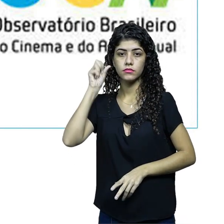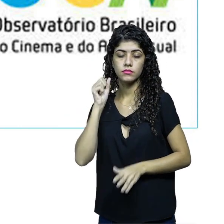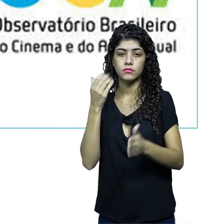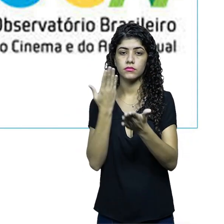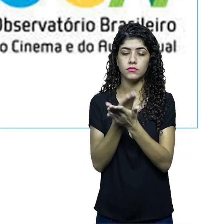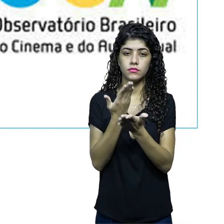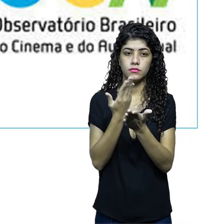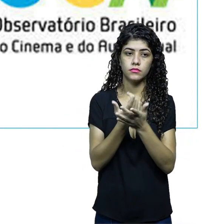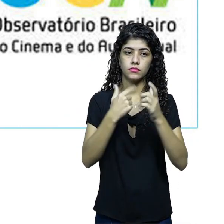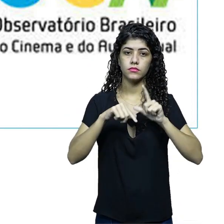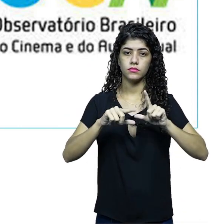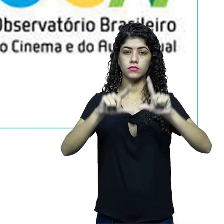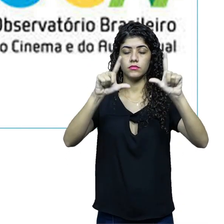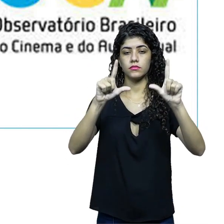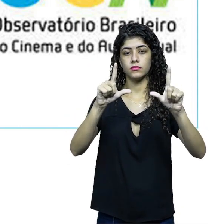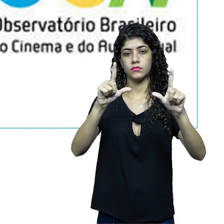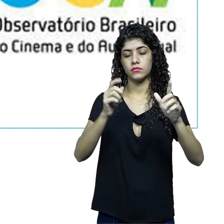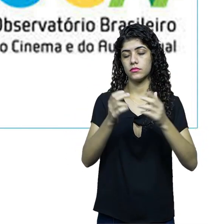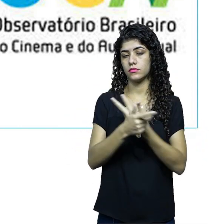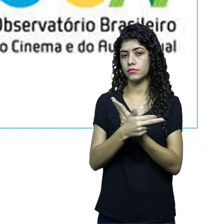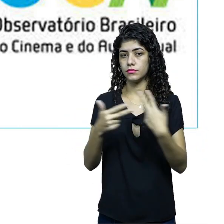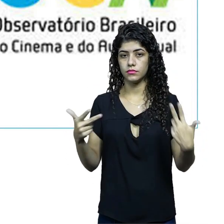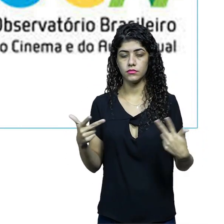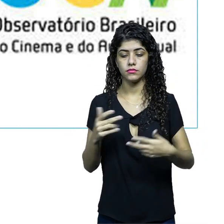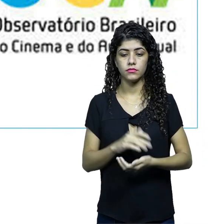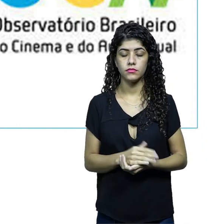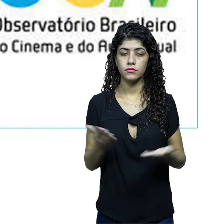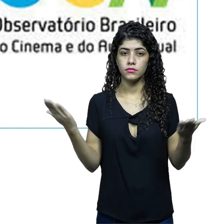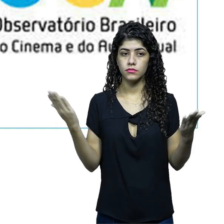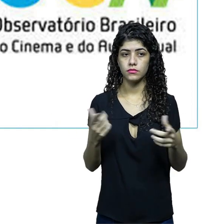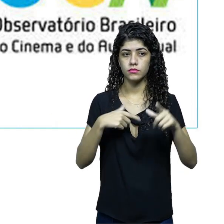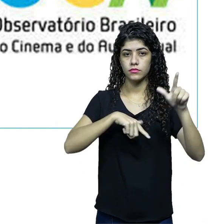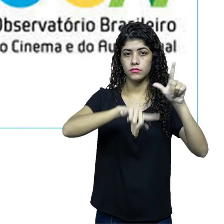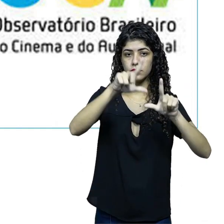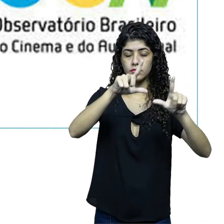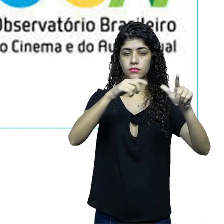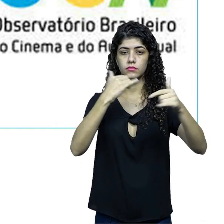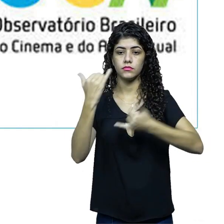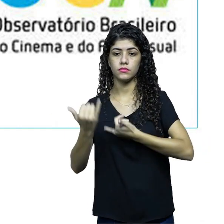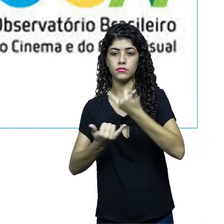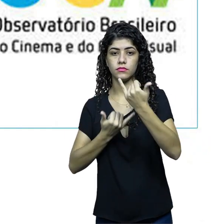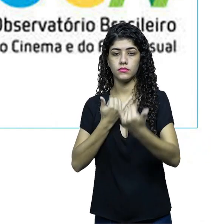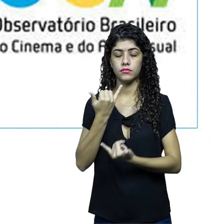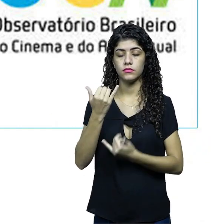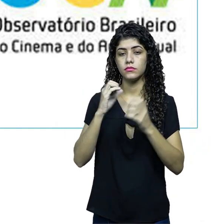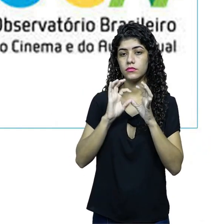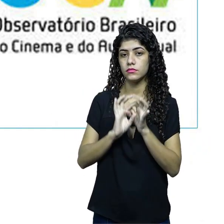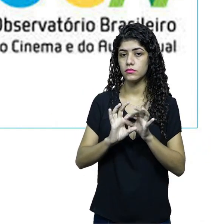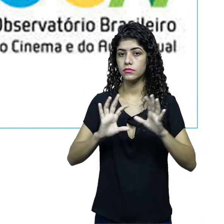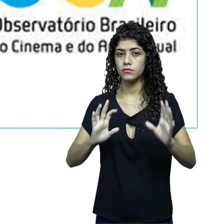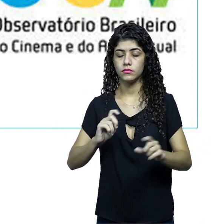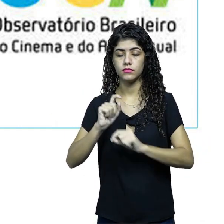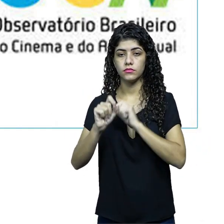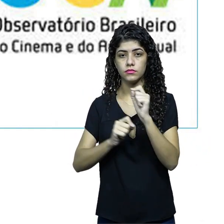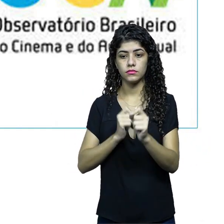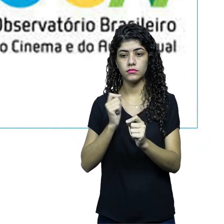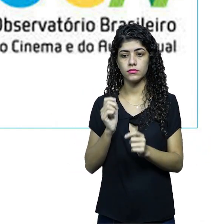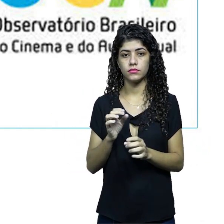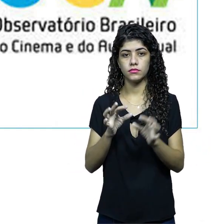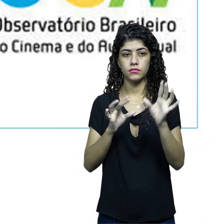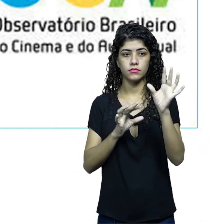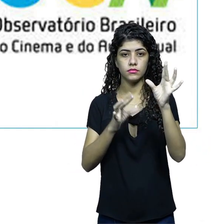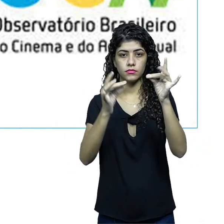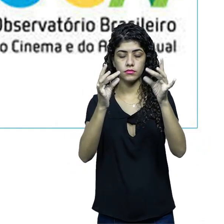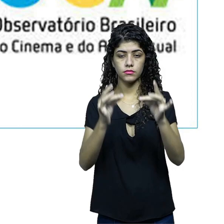mercado audiovisual, como estudos, informes, anuário estatístico, dentre outros. Já os painéis interativos permitem aos